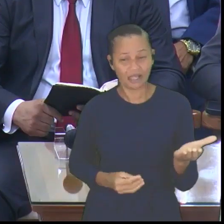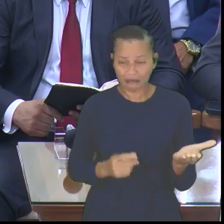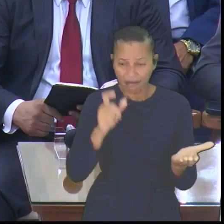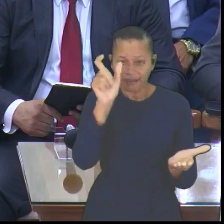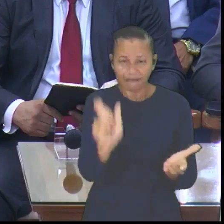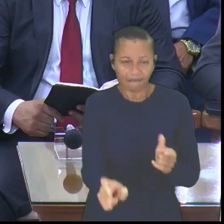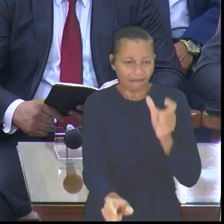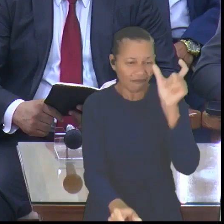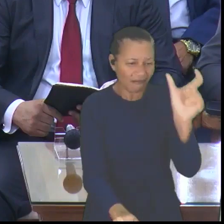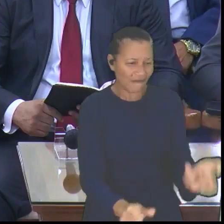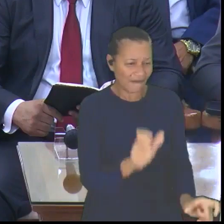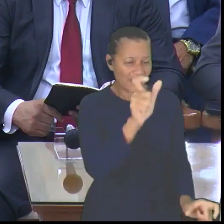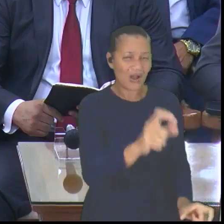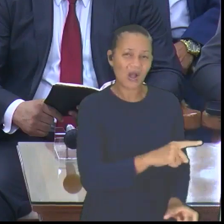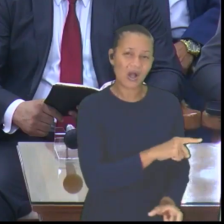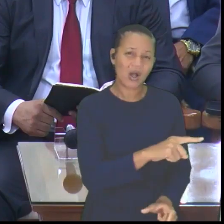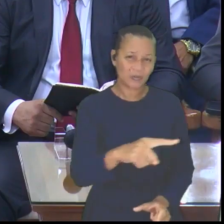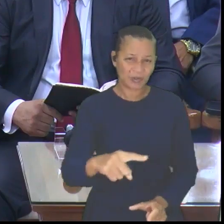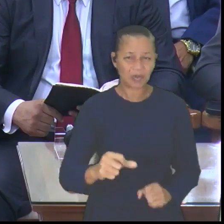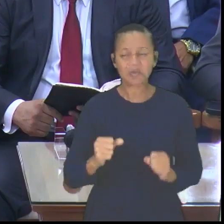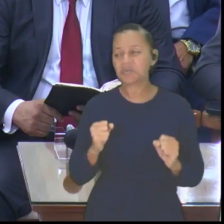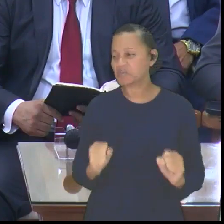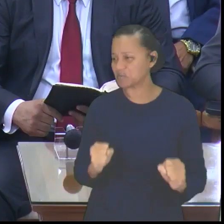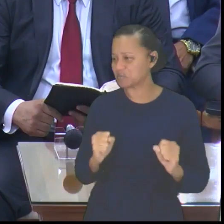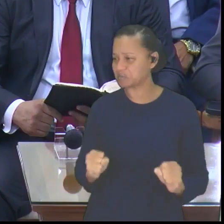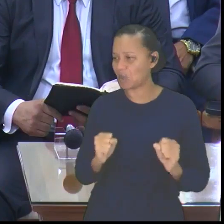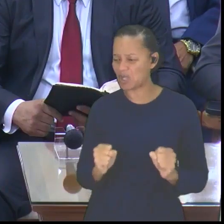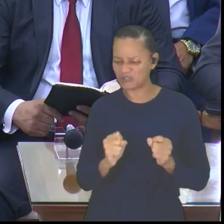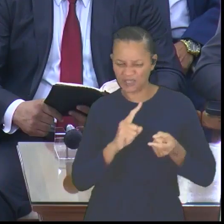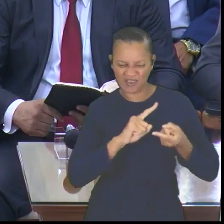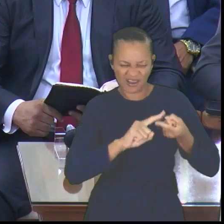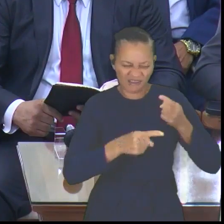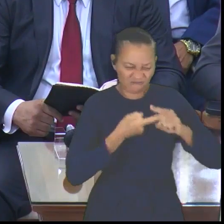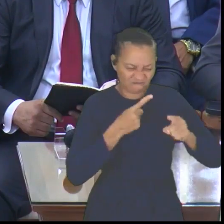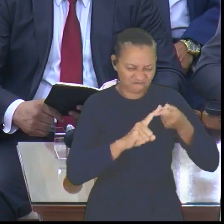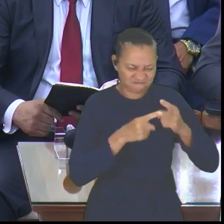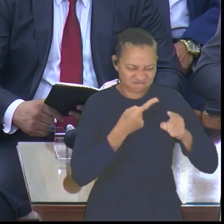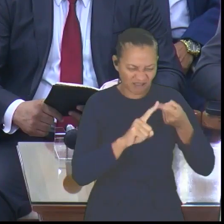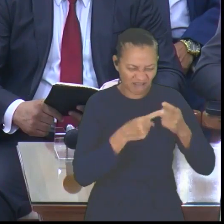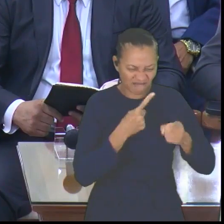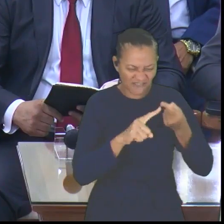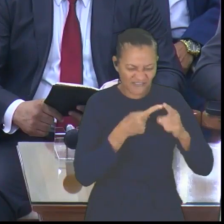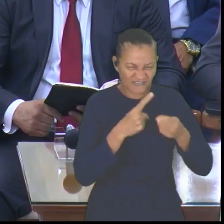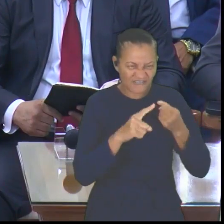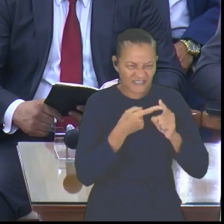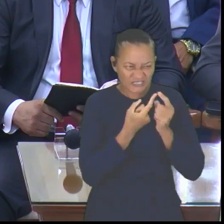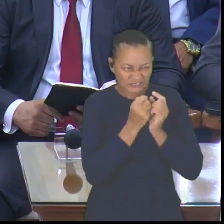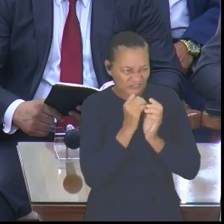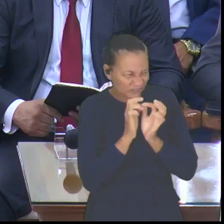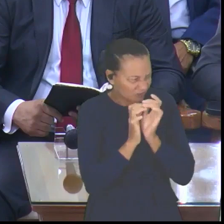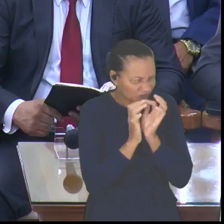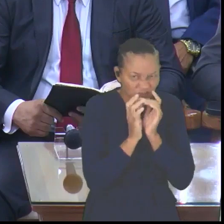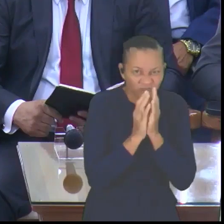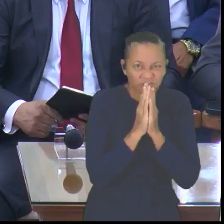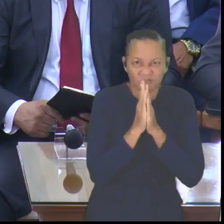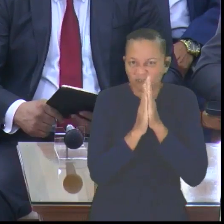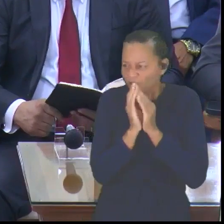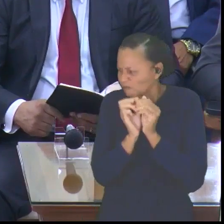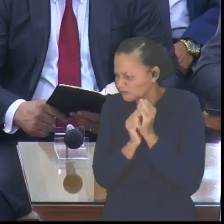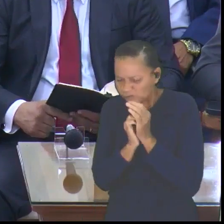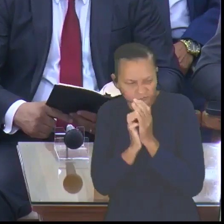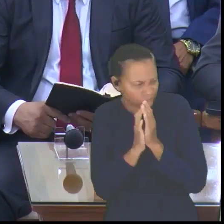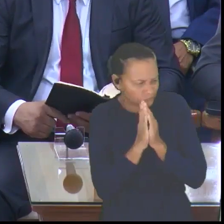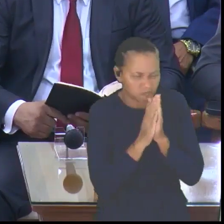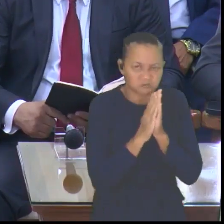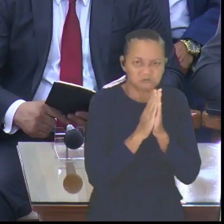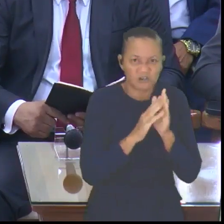podem planejar, os homens podem dormir planejando, acordar planejando alguma